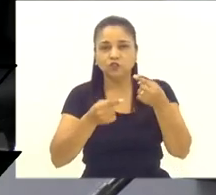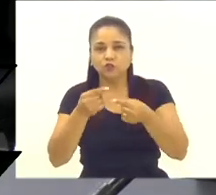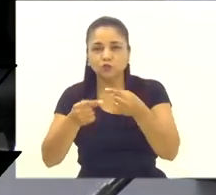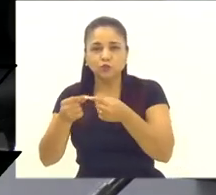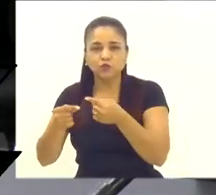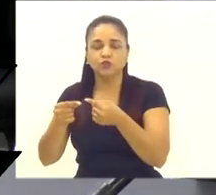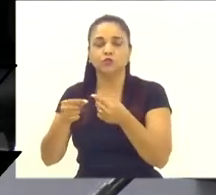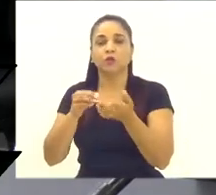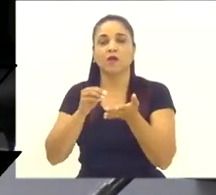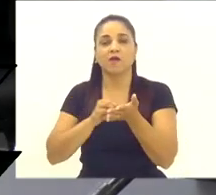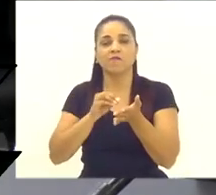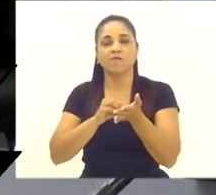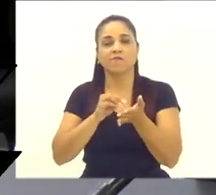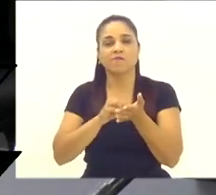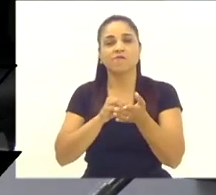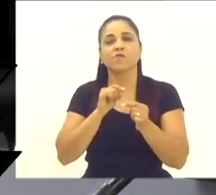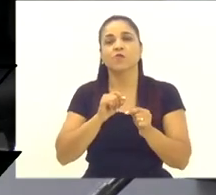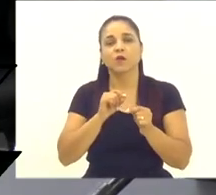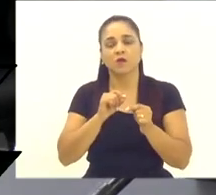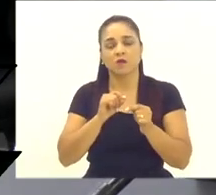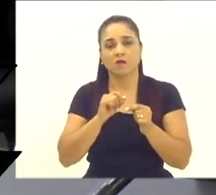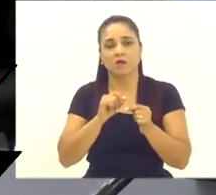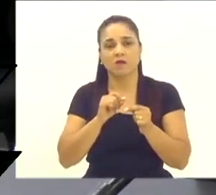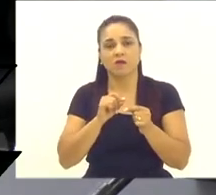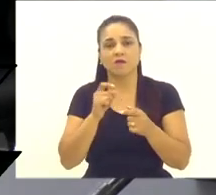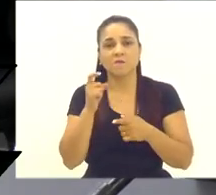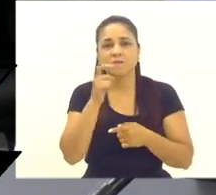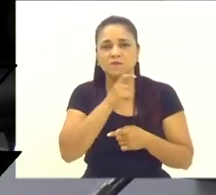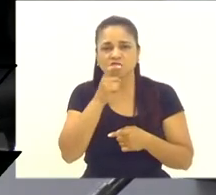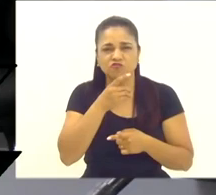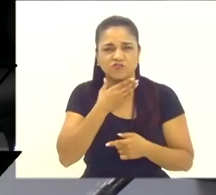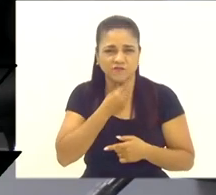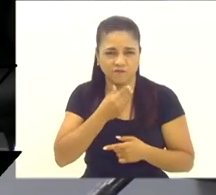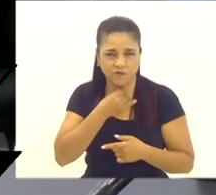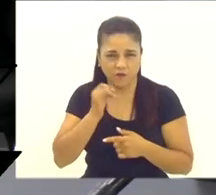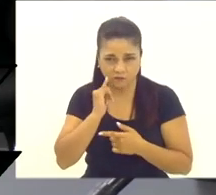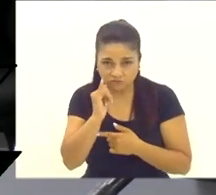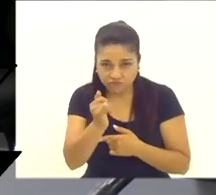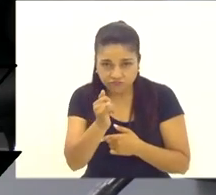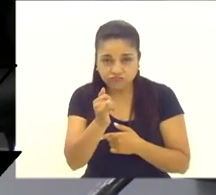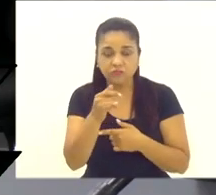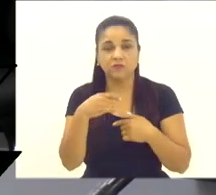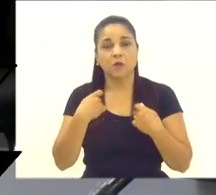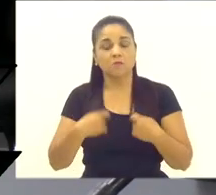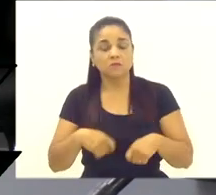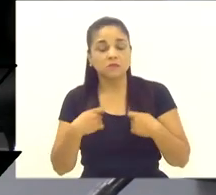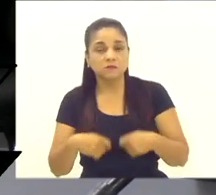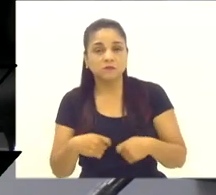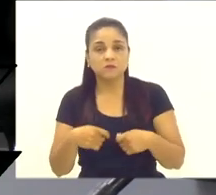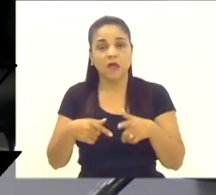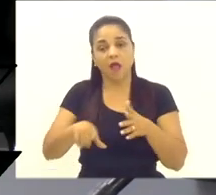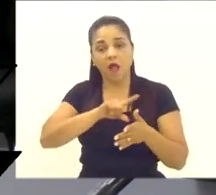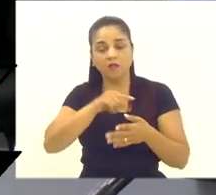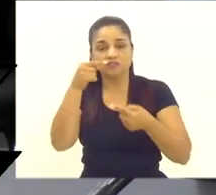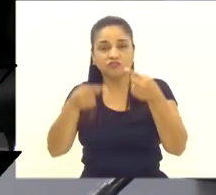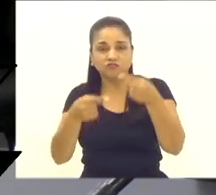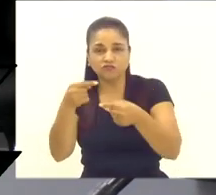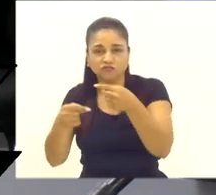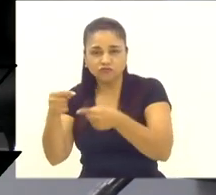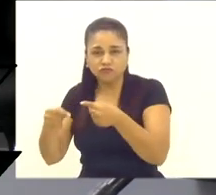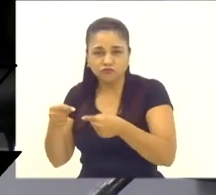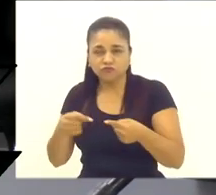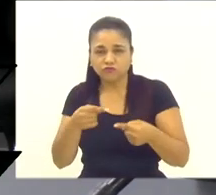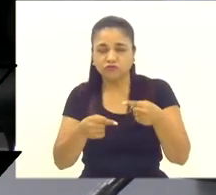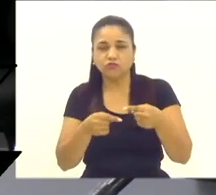a partir das nossas redes a partir das da construção né desse desse ecossistema